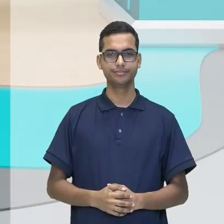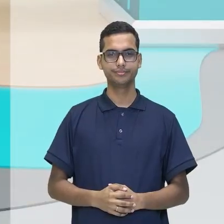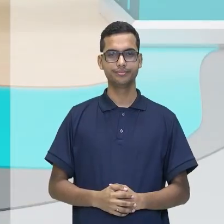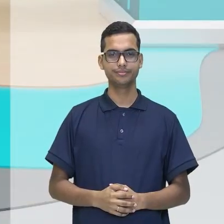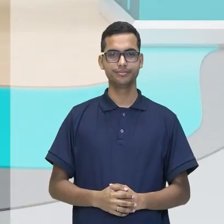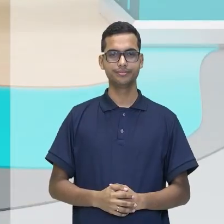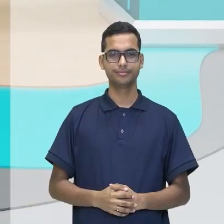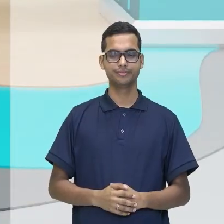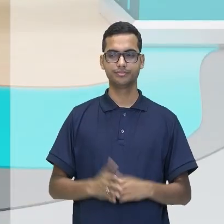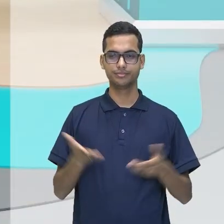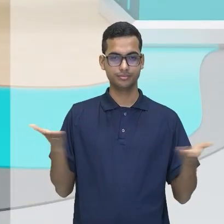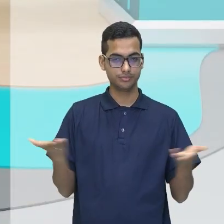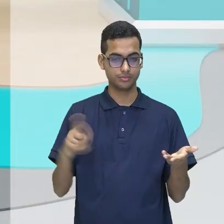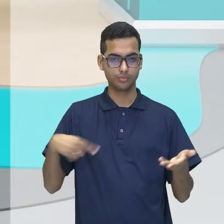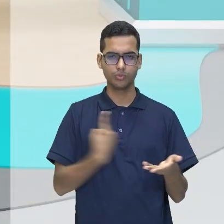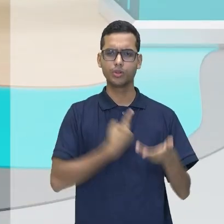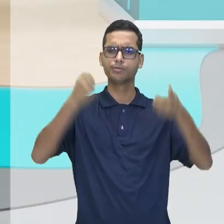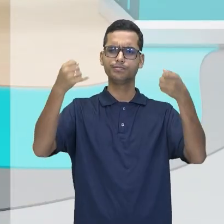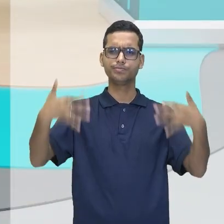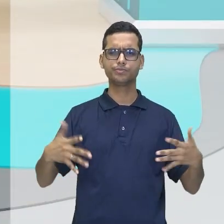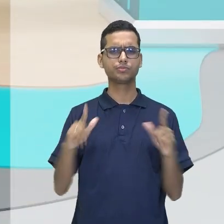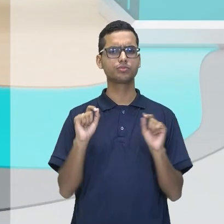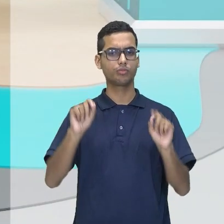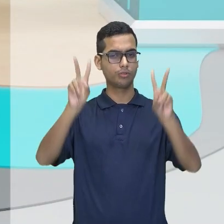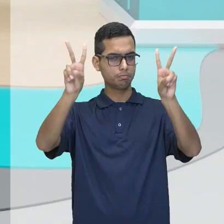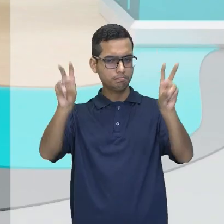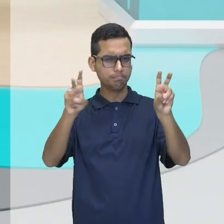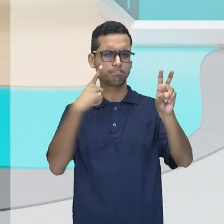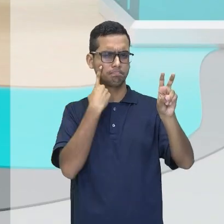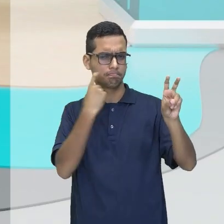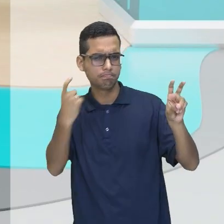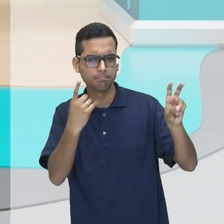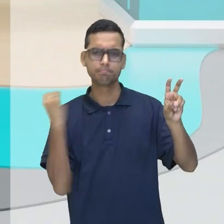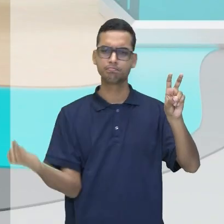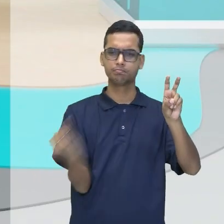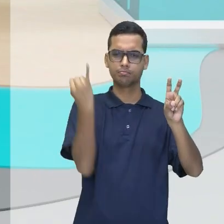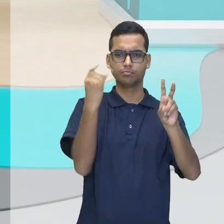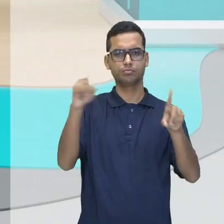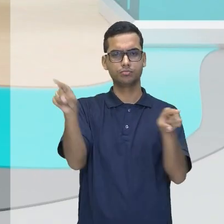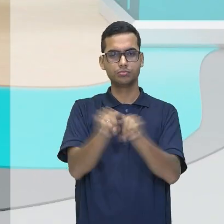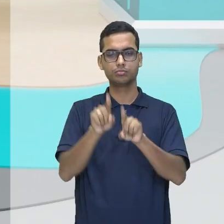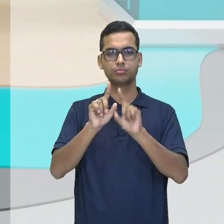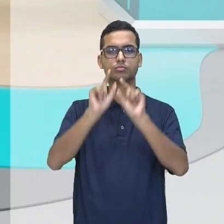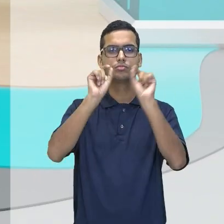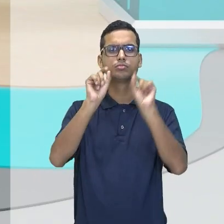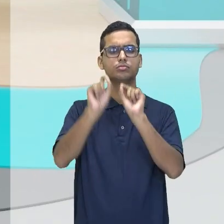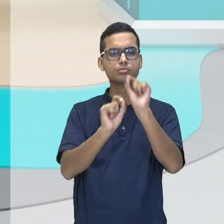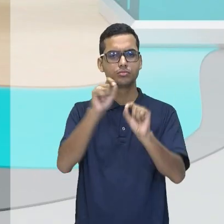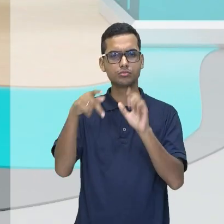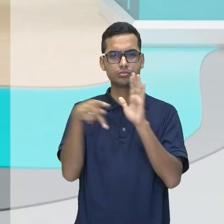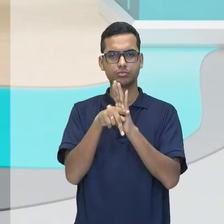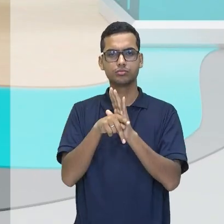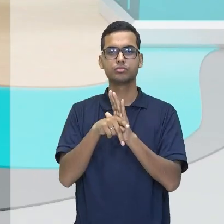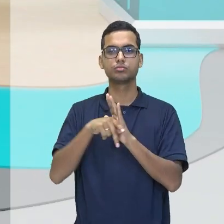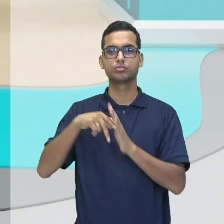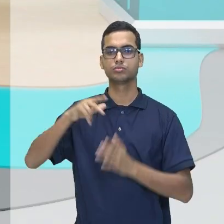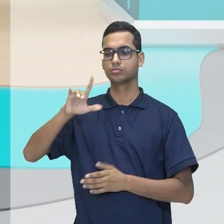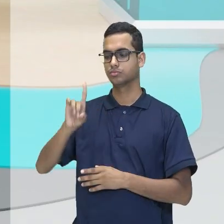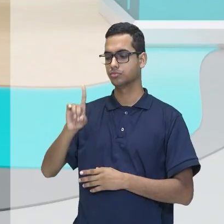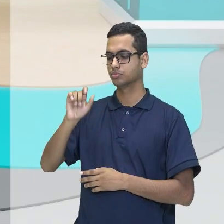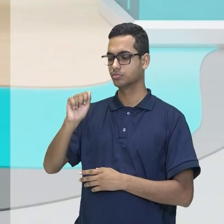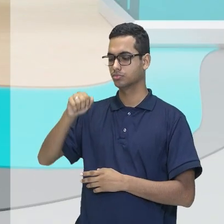Então, hoje nós vamos falar um assunto bem interessante, vamos falar sobre danças folclóricas. E todos vocês